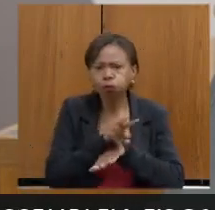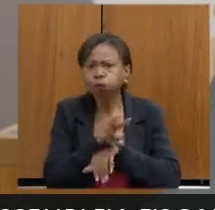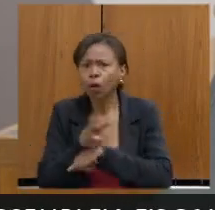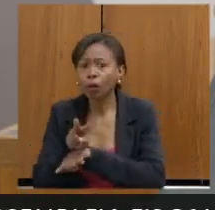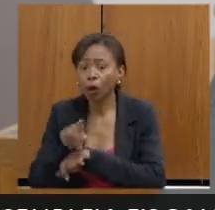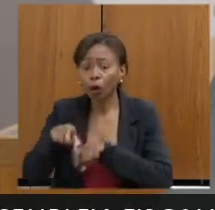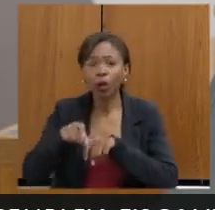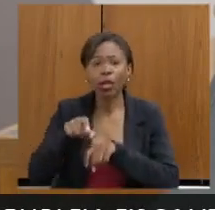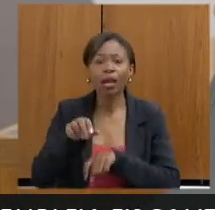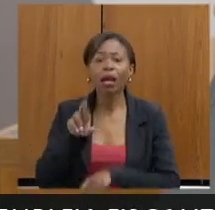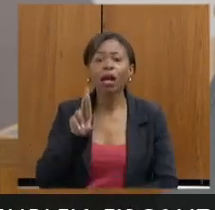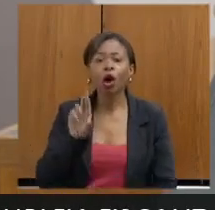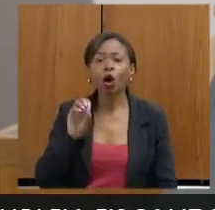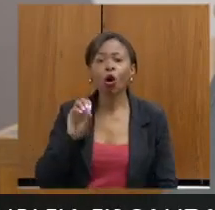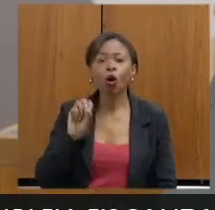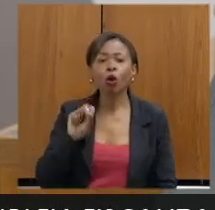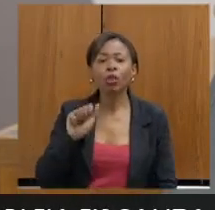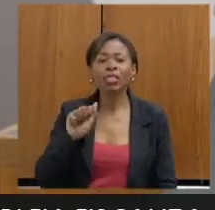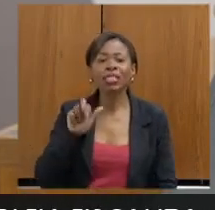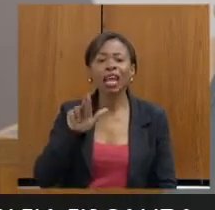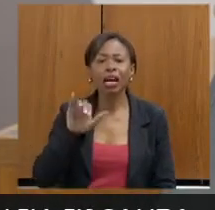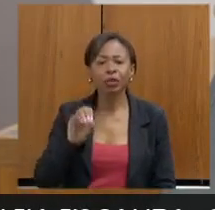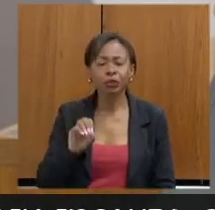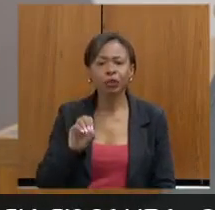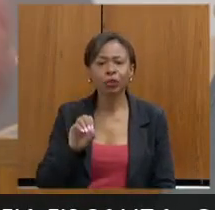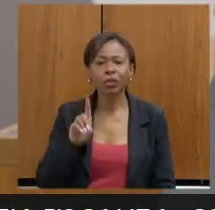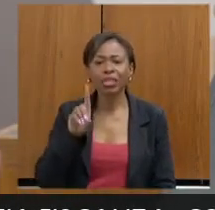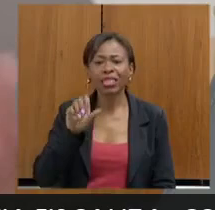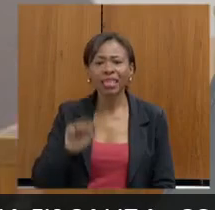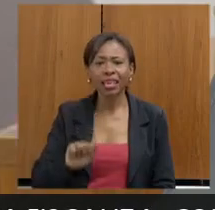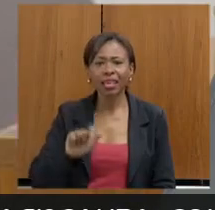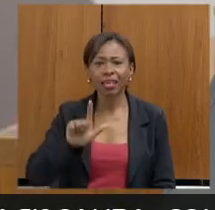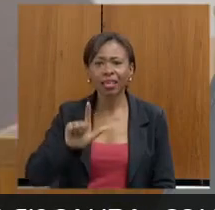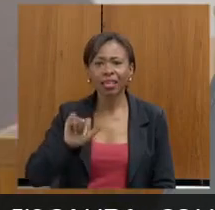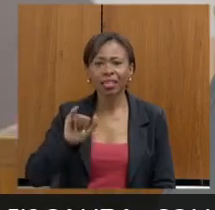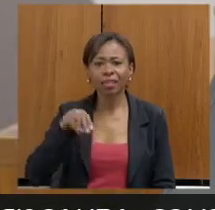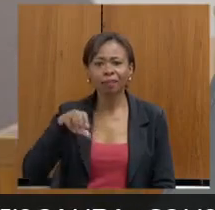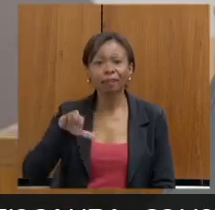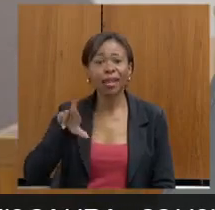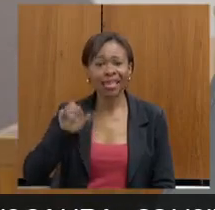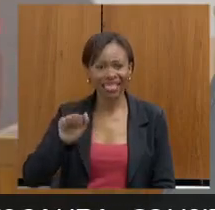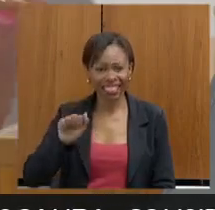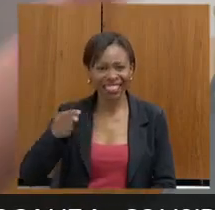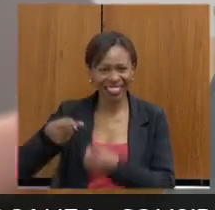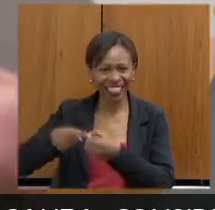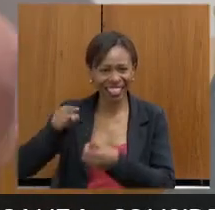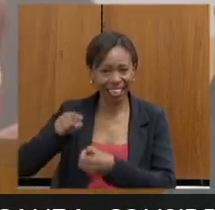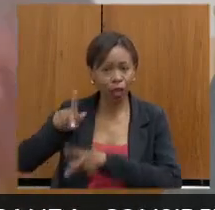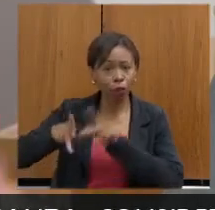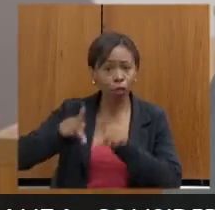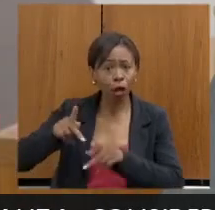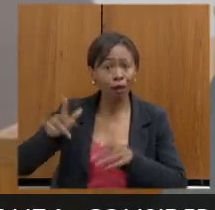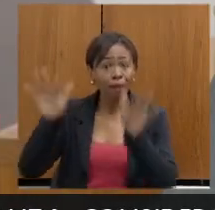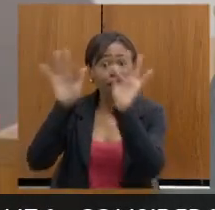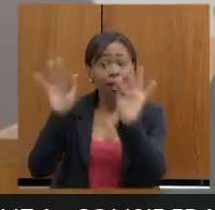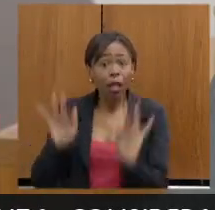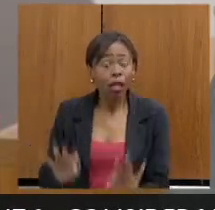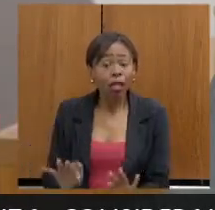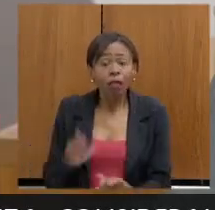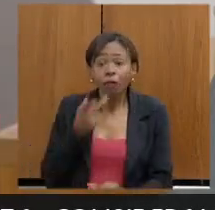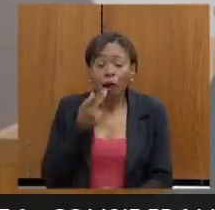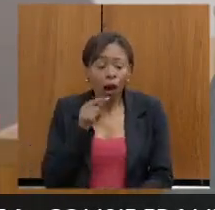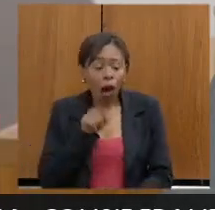alguns exemplos aqui Rosário da Limeira né eles eles ficaram muito felizes dizendo que é a melhor viatura ali da